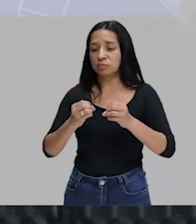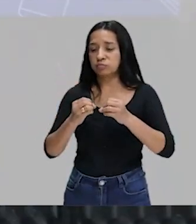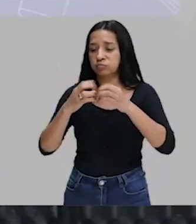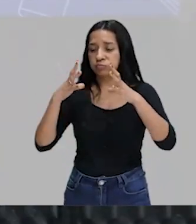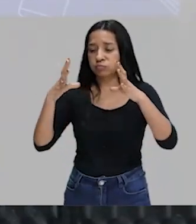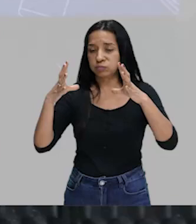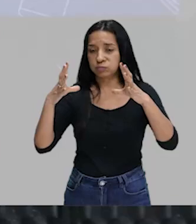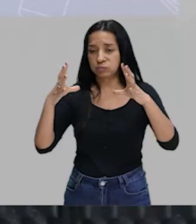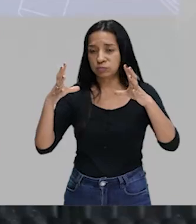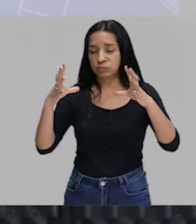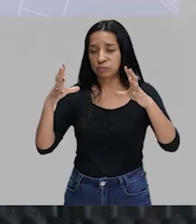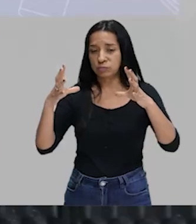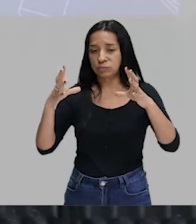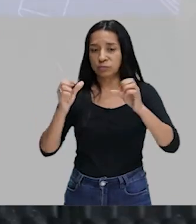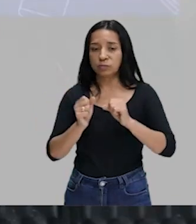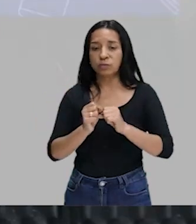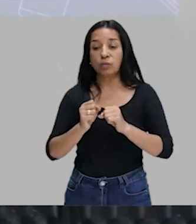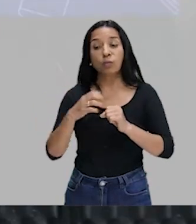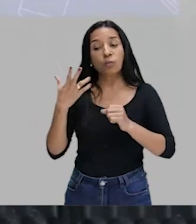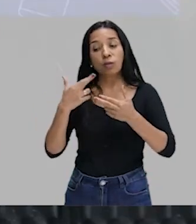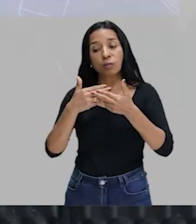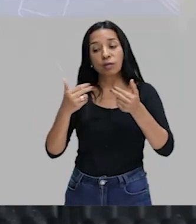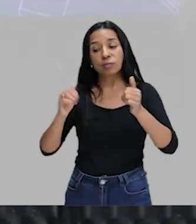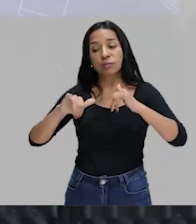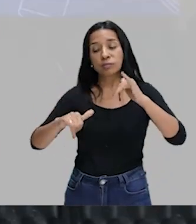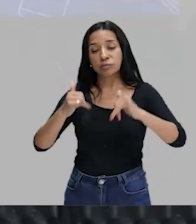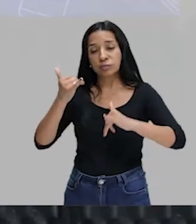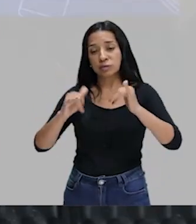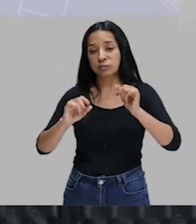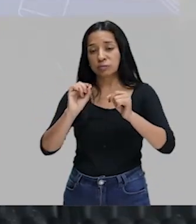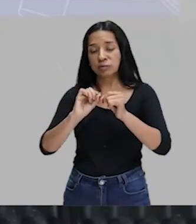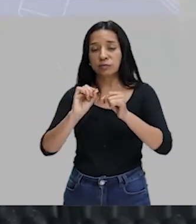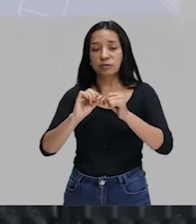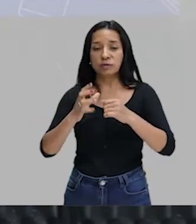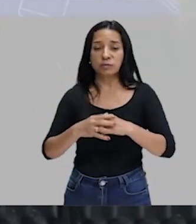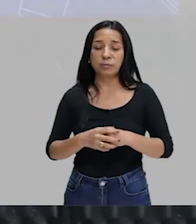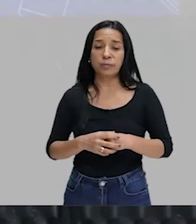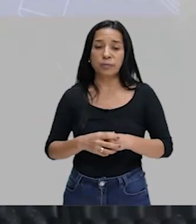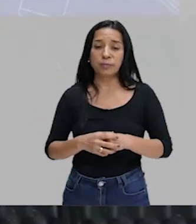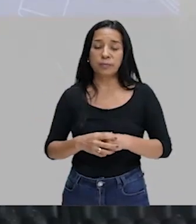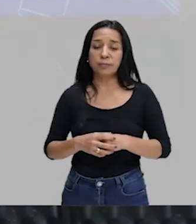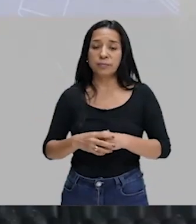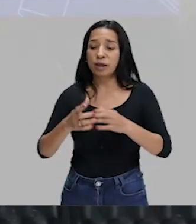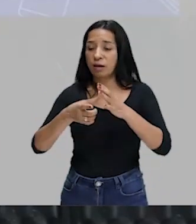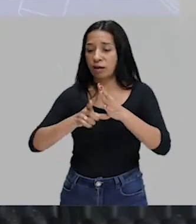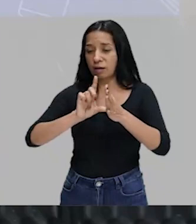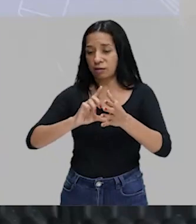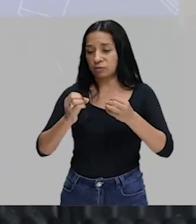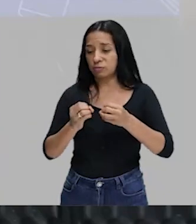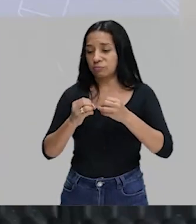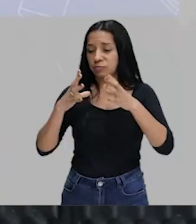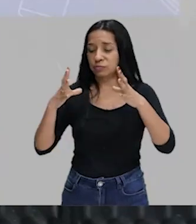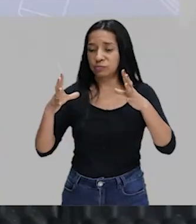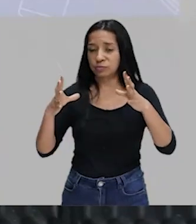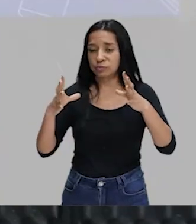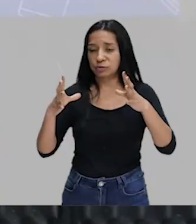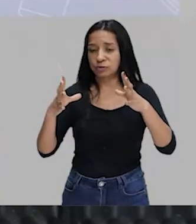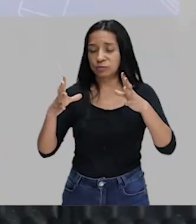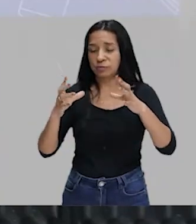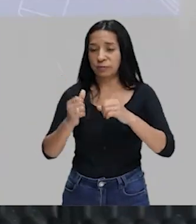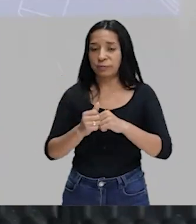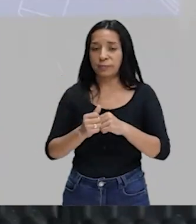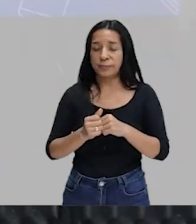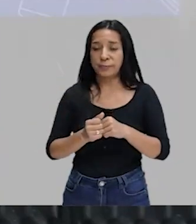supernova. Então, qual o elemento químico que é produzido por uma estrela supermassiva antes dela explodir? Segundo antes